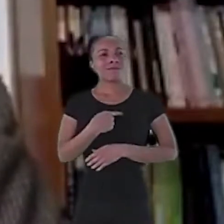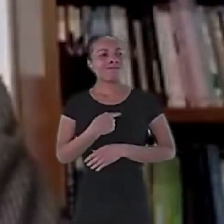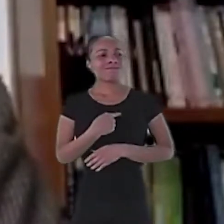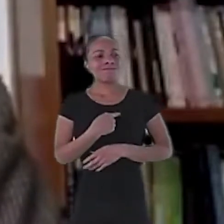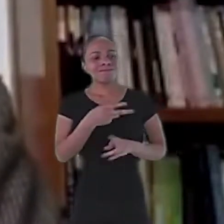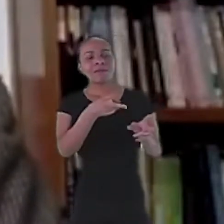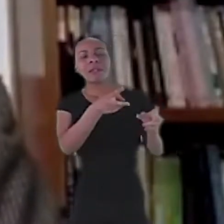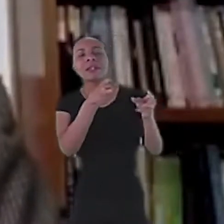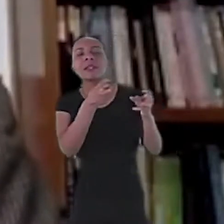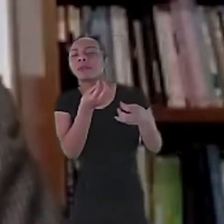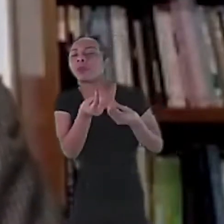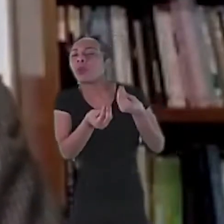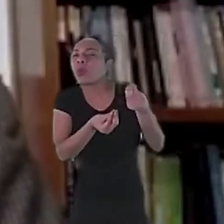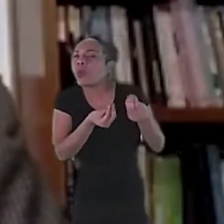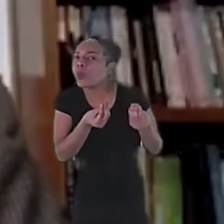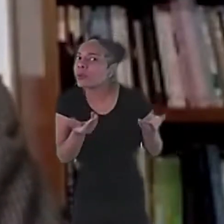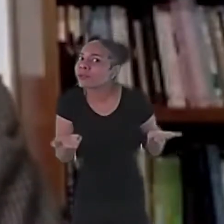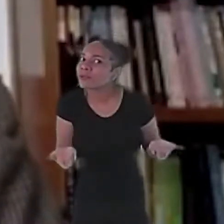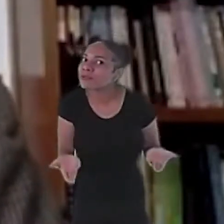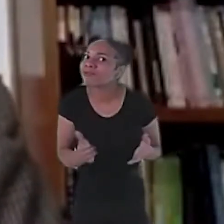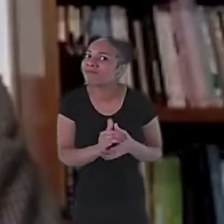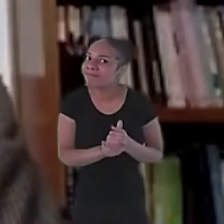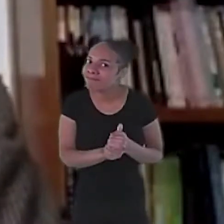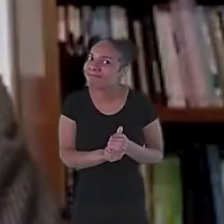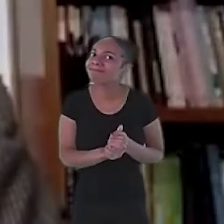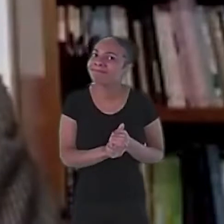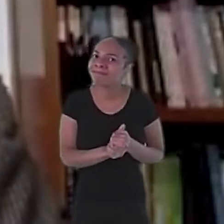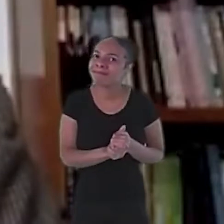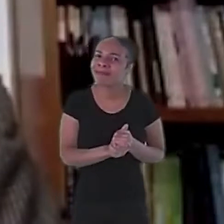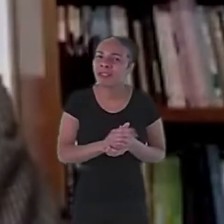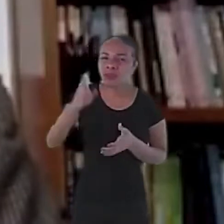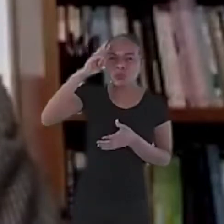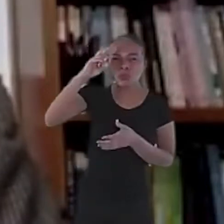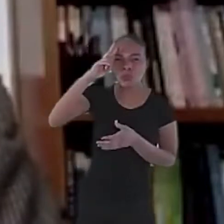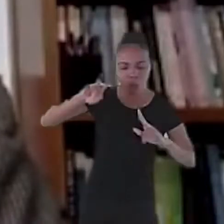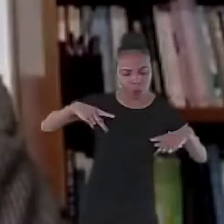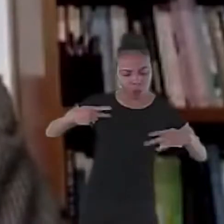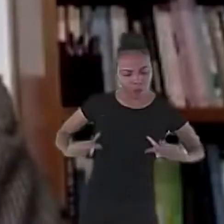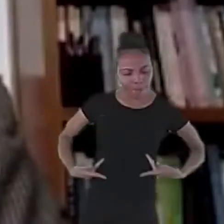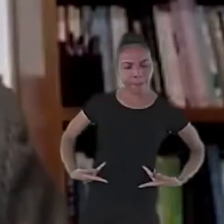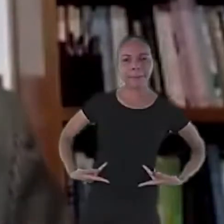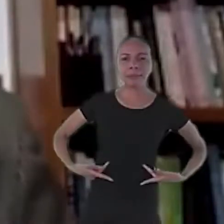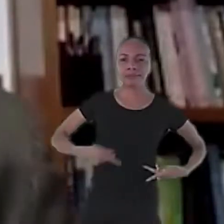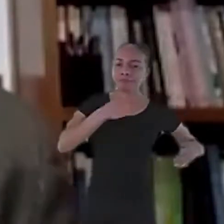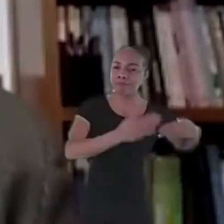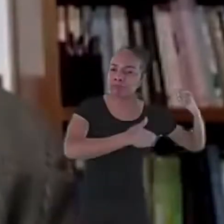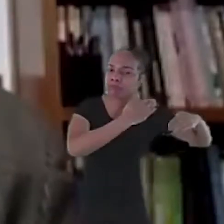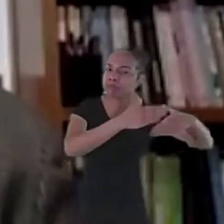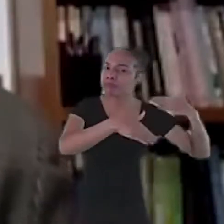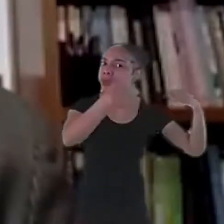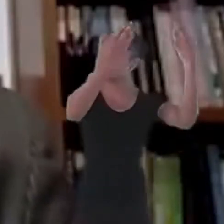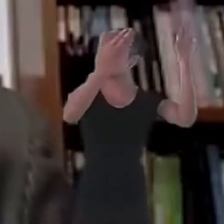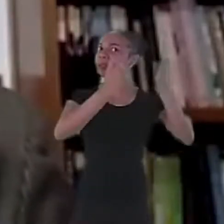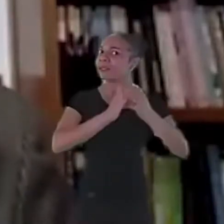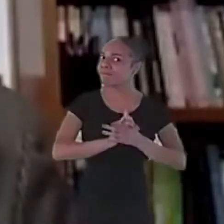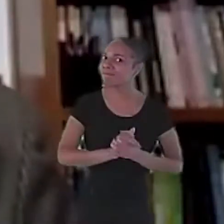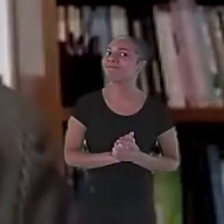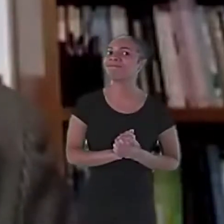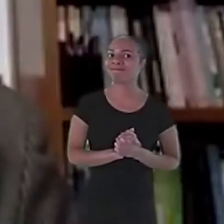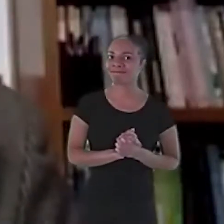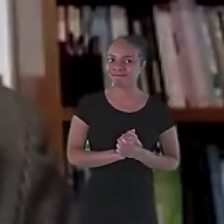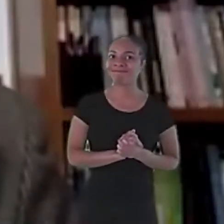impressionante e sem precedentes na história da humanidade. A China é